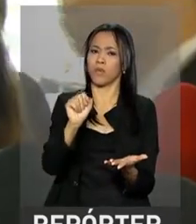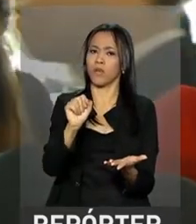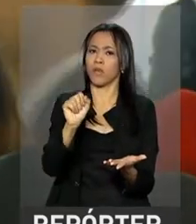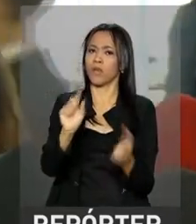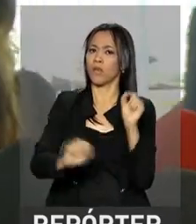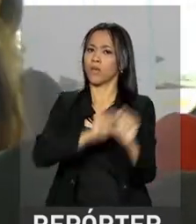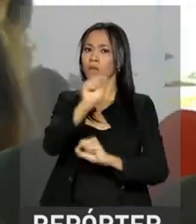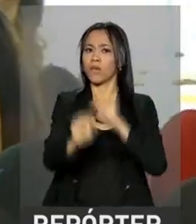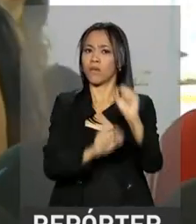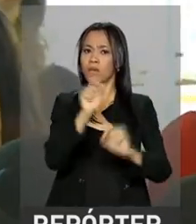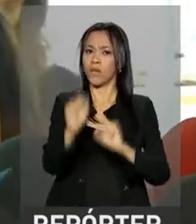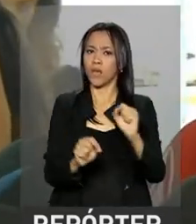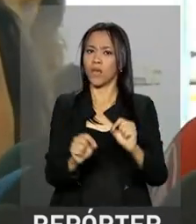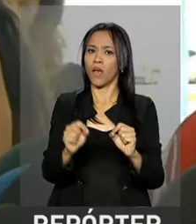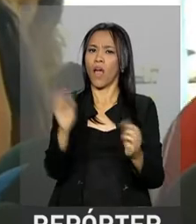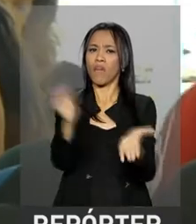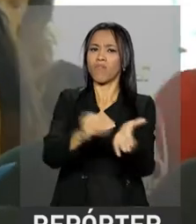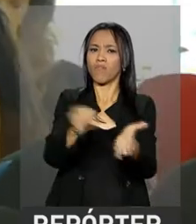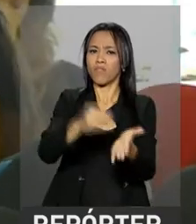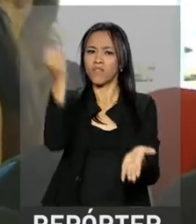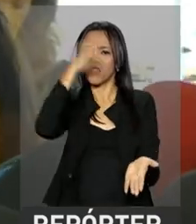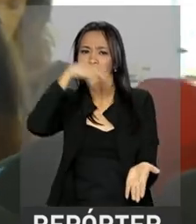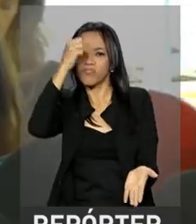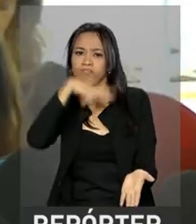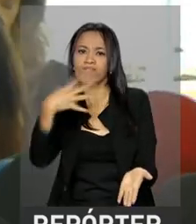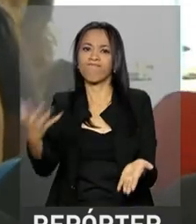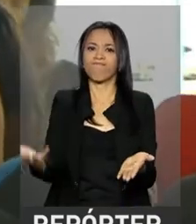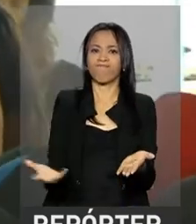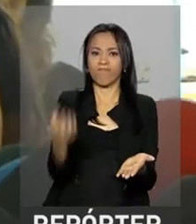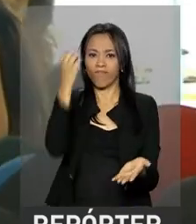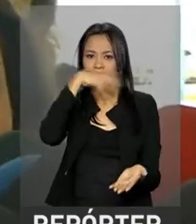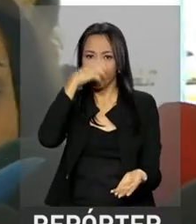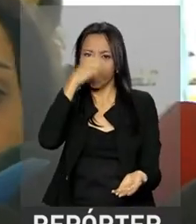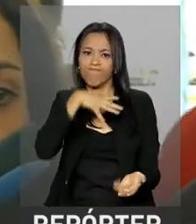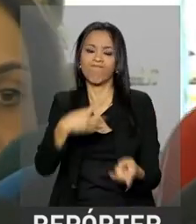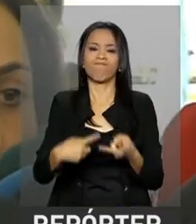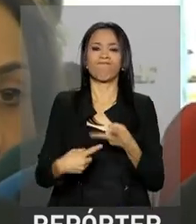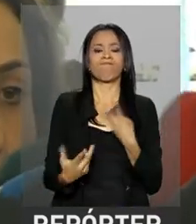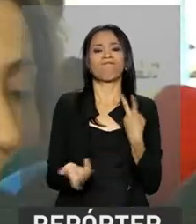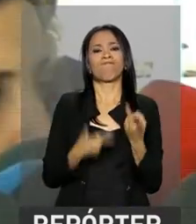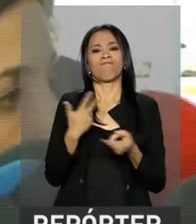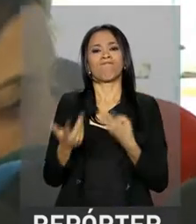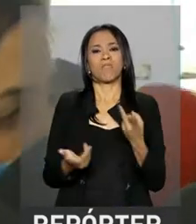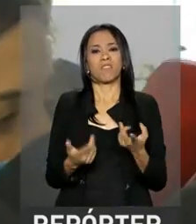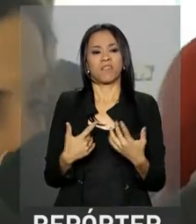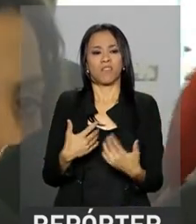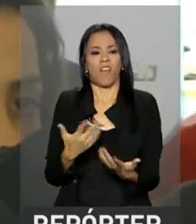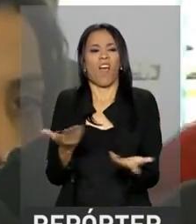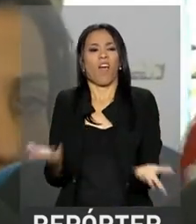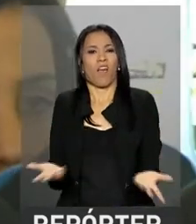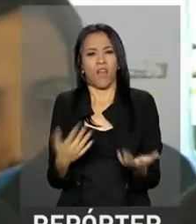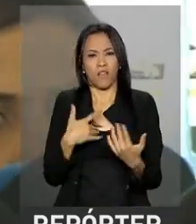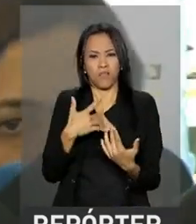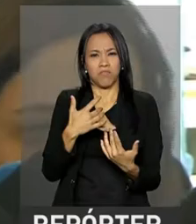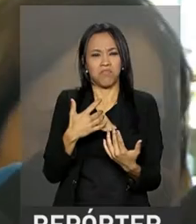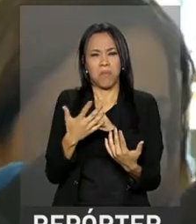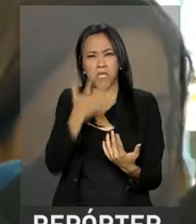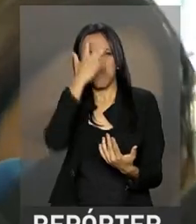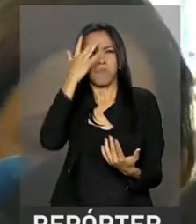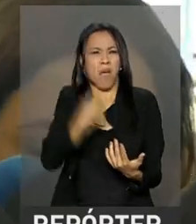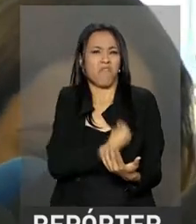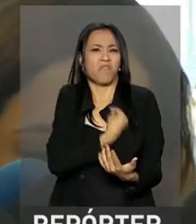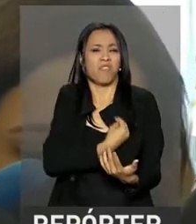que o desrespeito, não é? Que absoluta desconsideração às pessoas, à